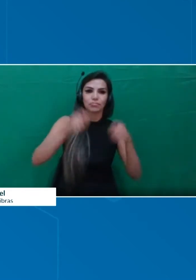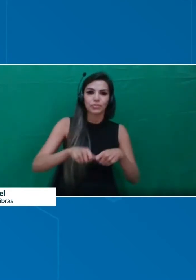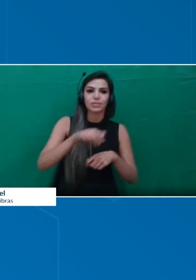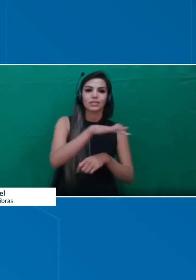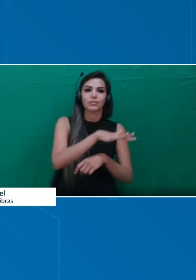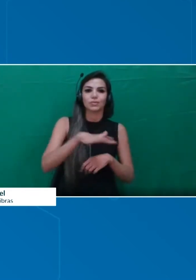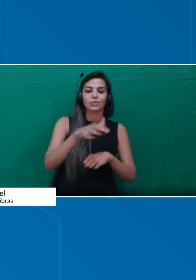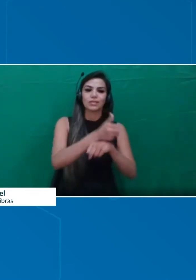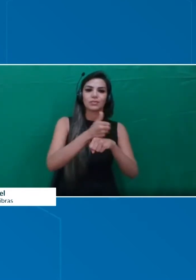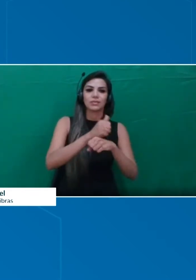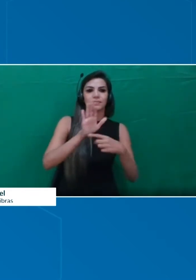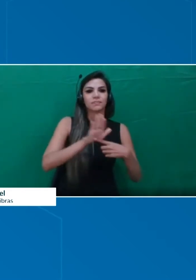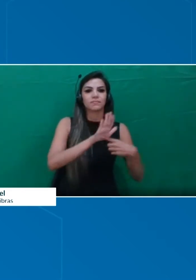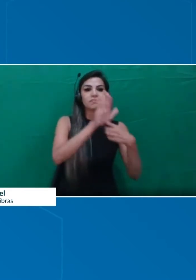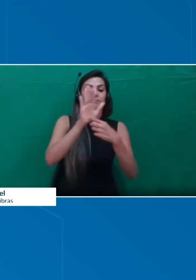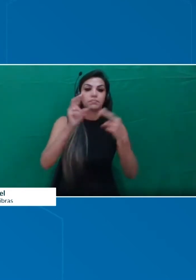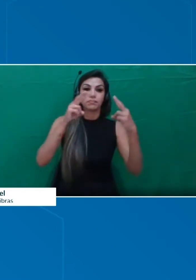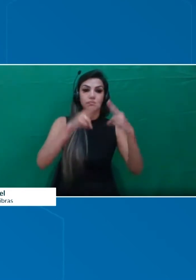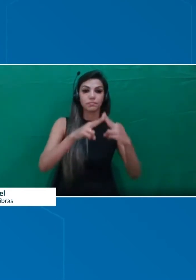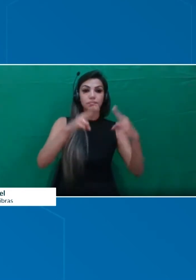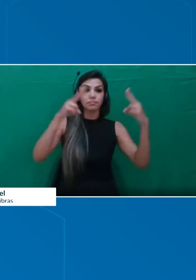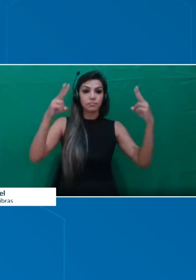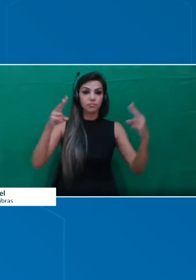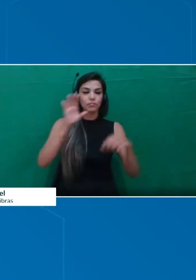cursos, mostrar as opções, né,